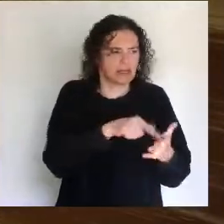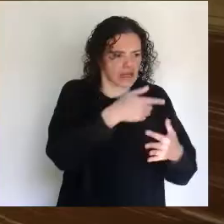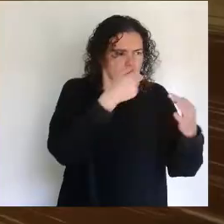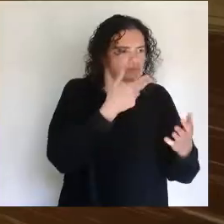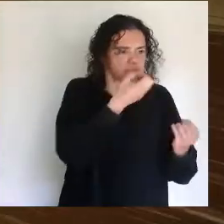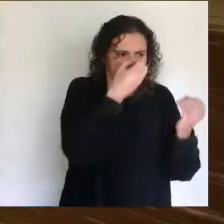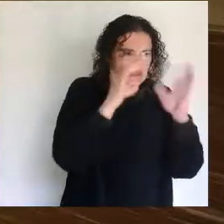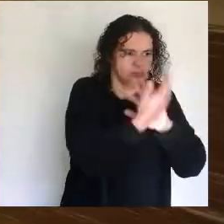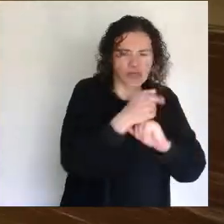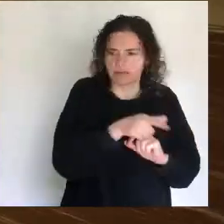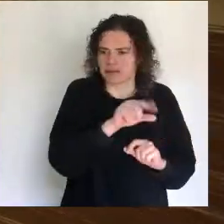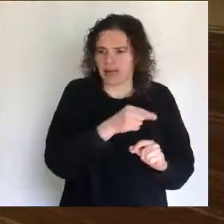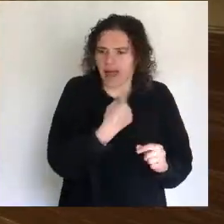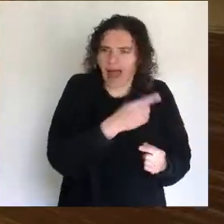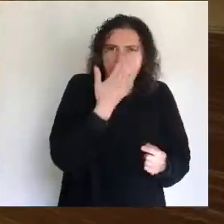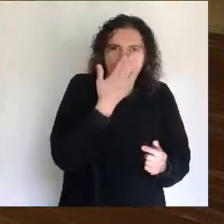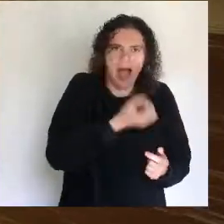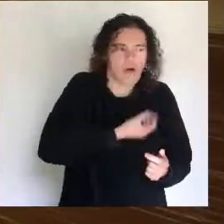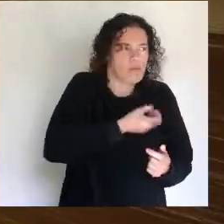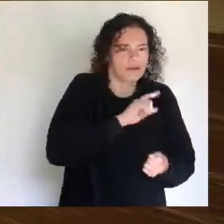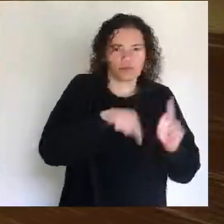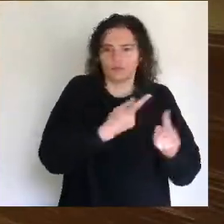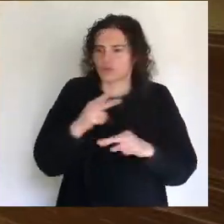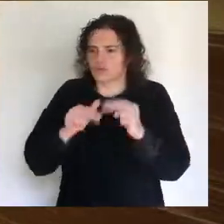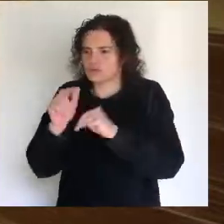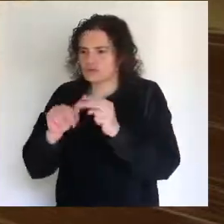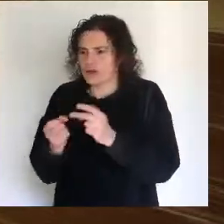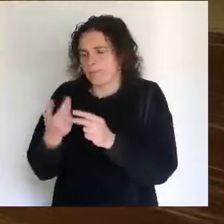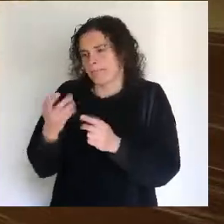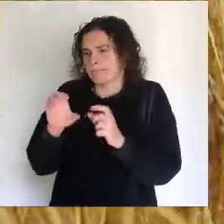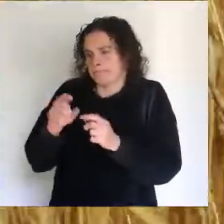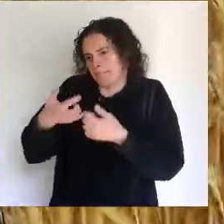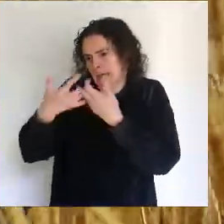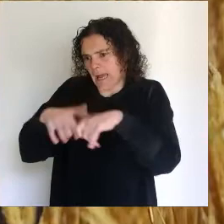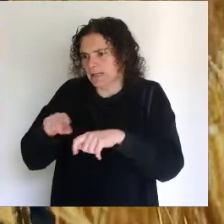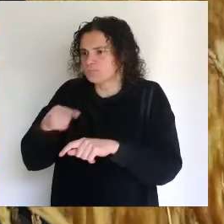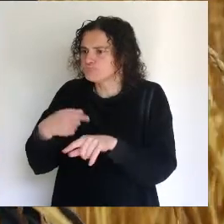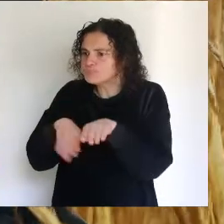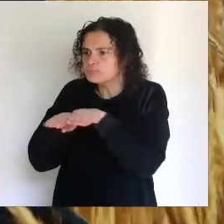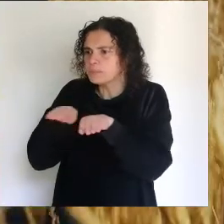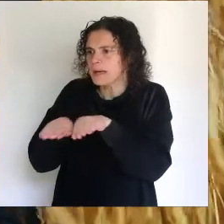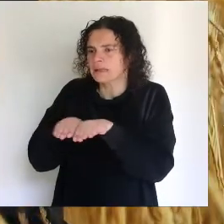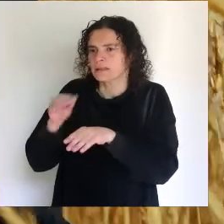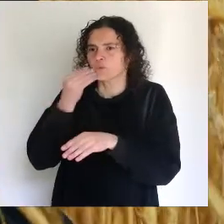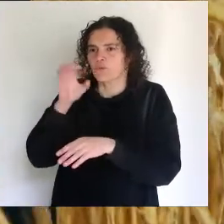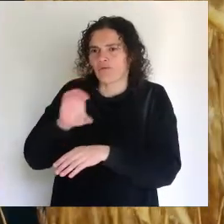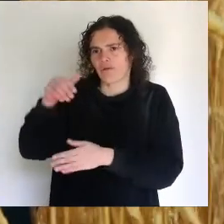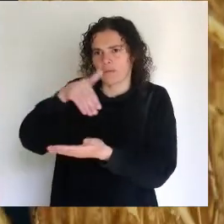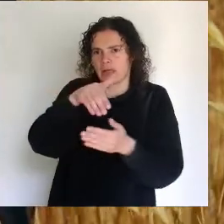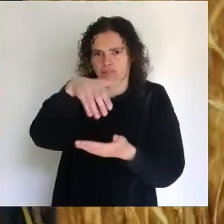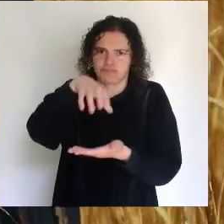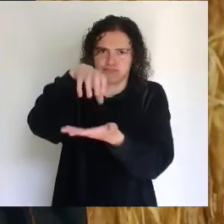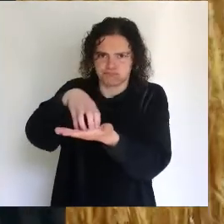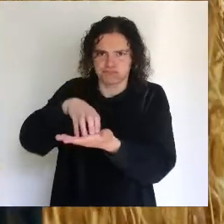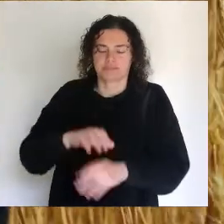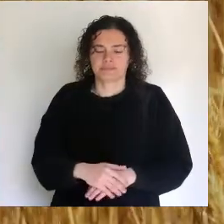orgânico com alguma romantização e depois a construção mecânica que é posta em prática de uma forma de instalação, não é?